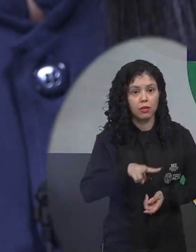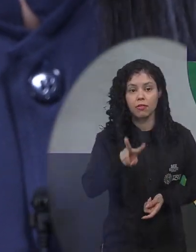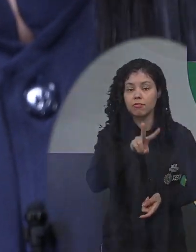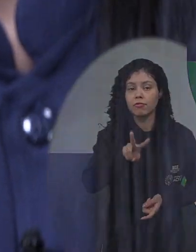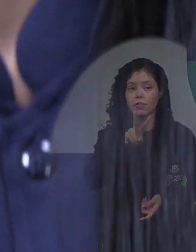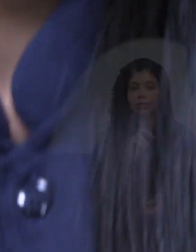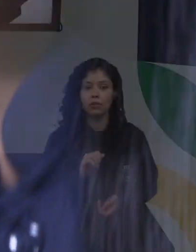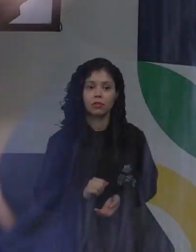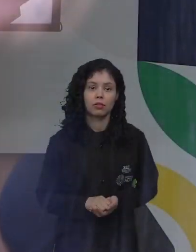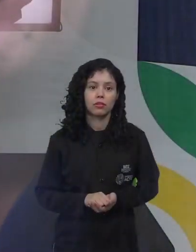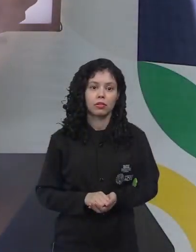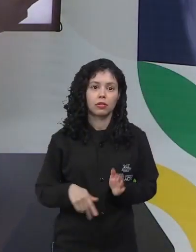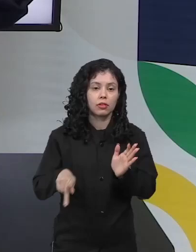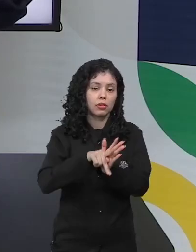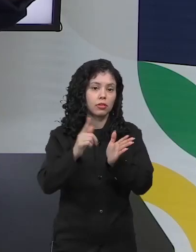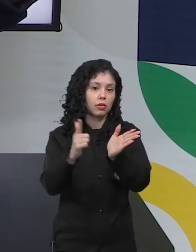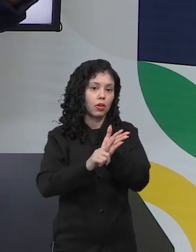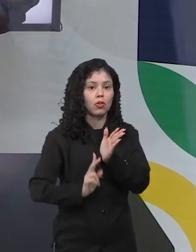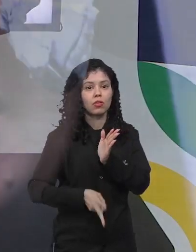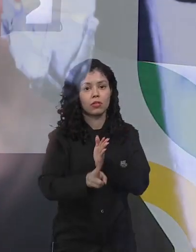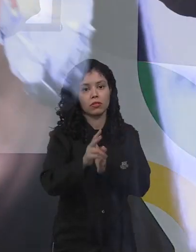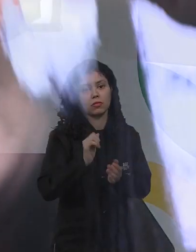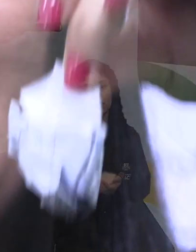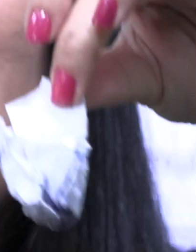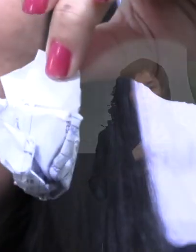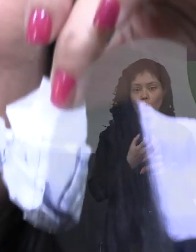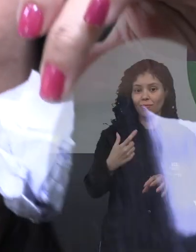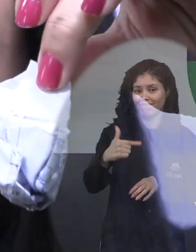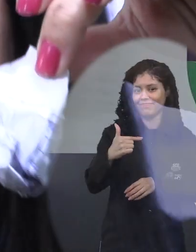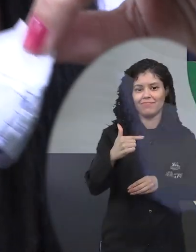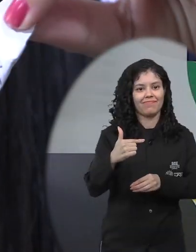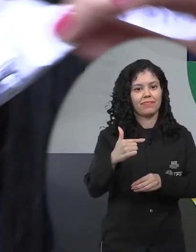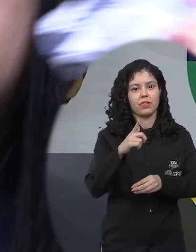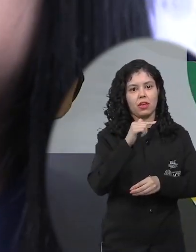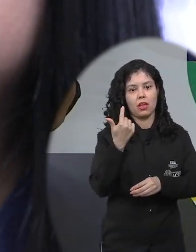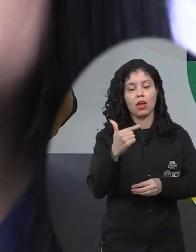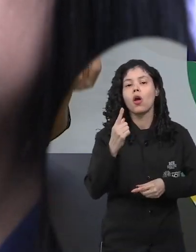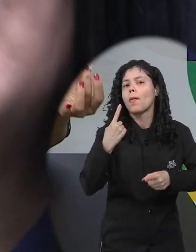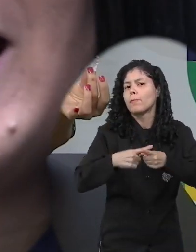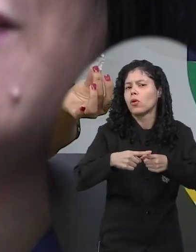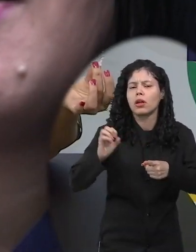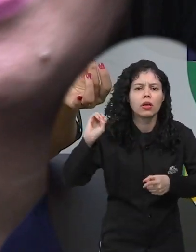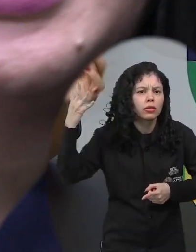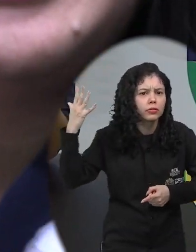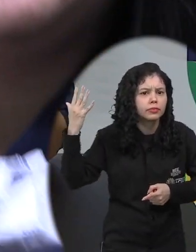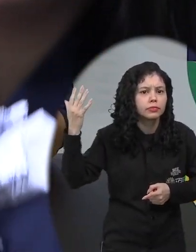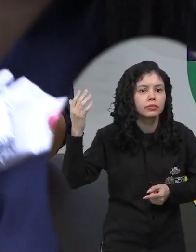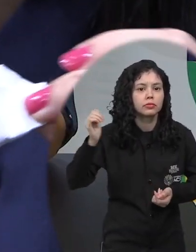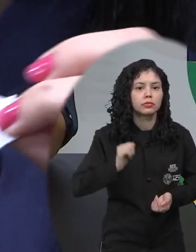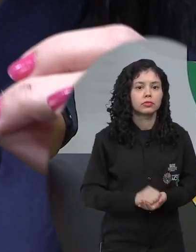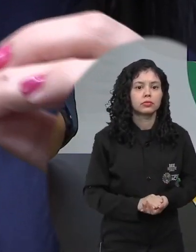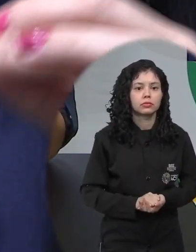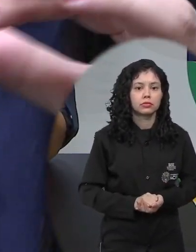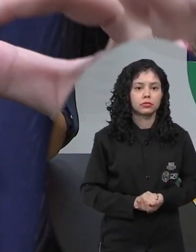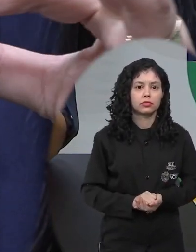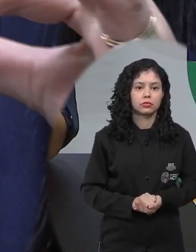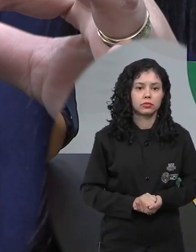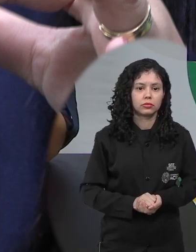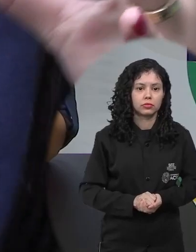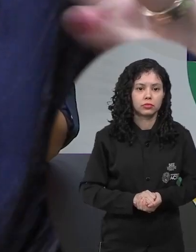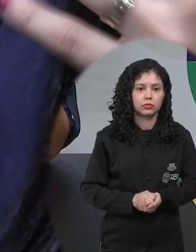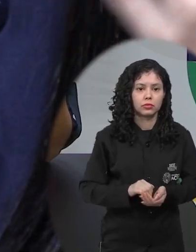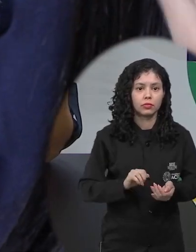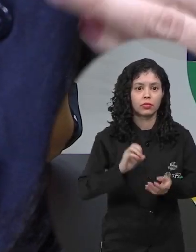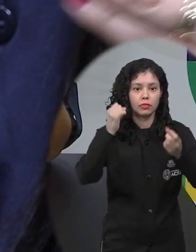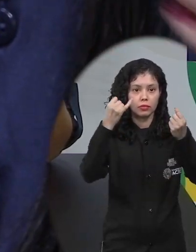podem ver, o papel ele continua sequinho, ele não molhou. E por que que isso acontece? Então, esse